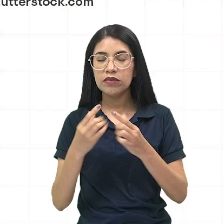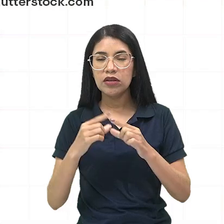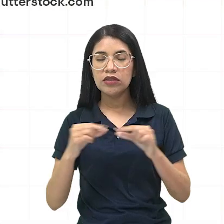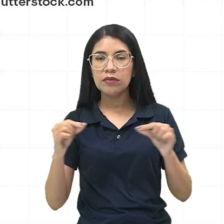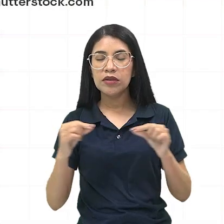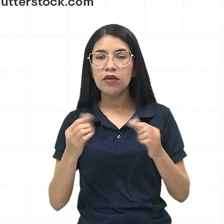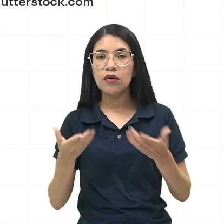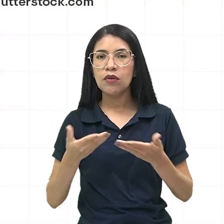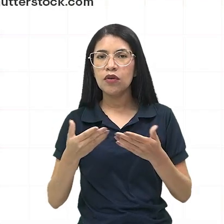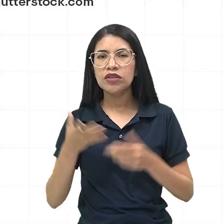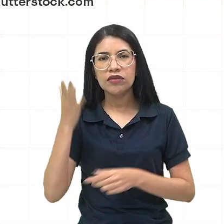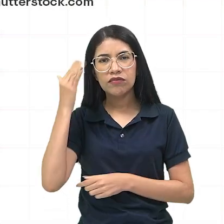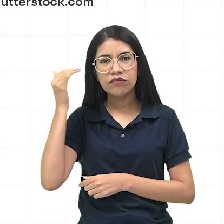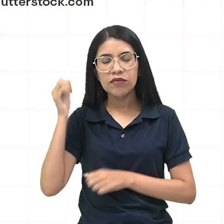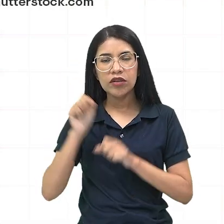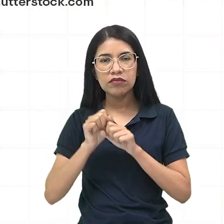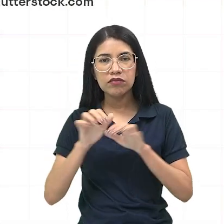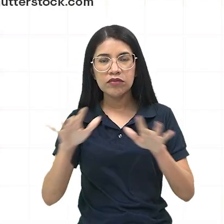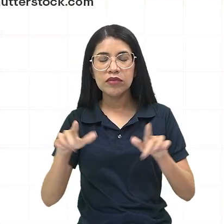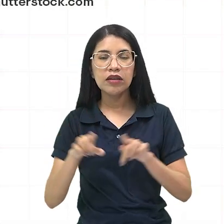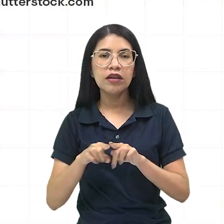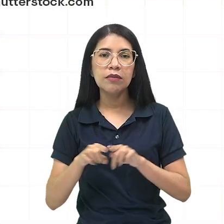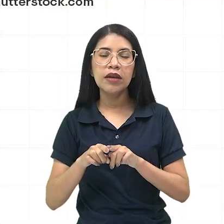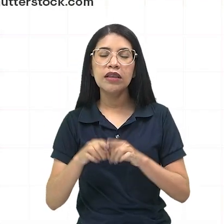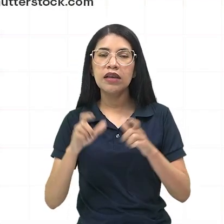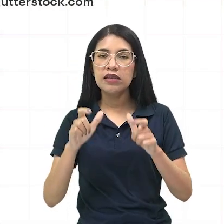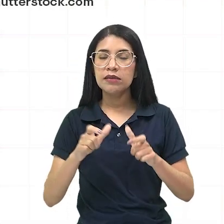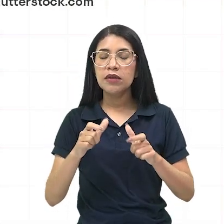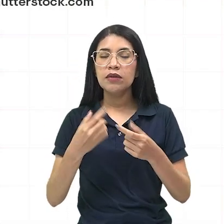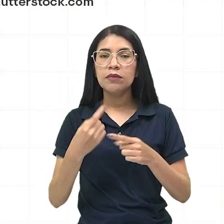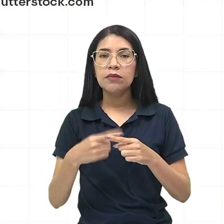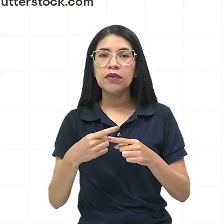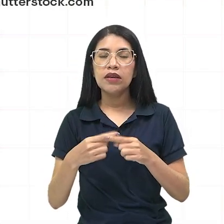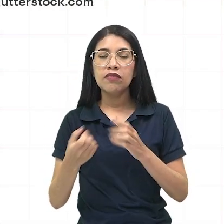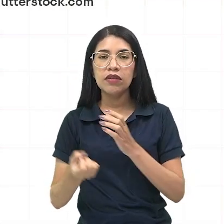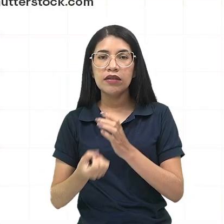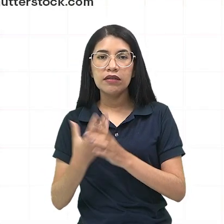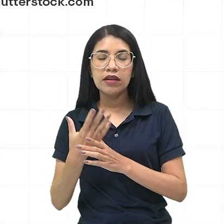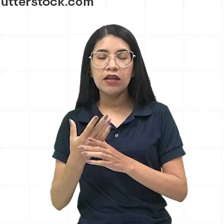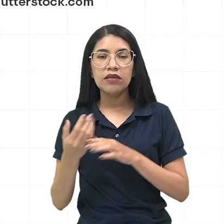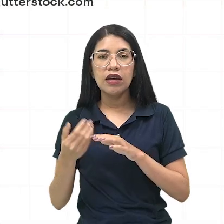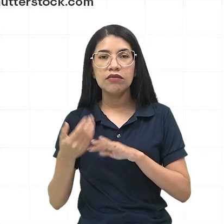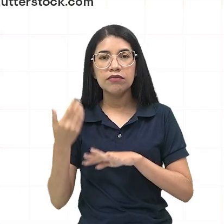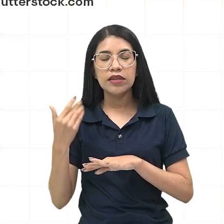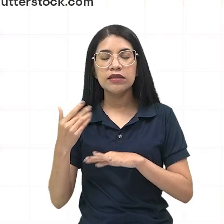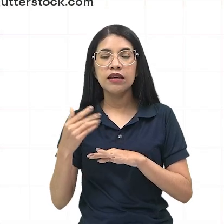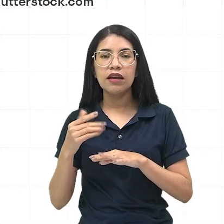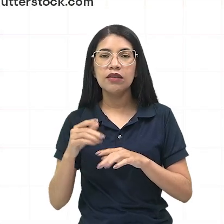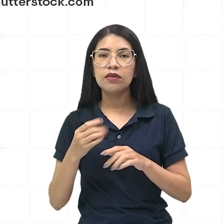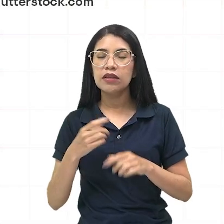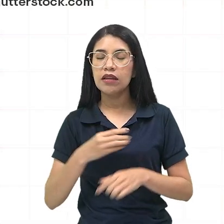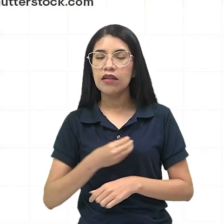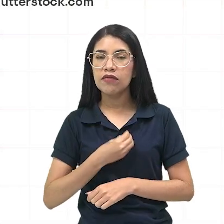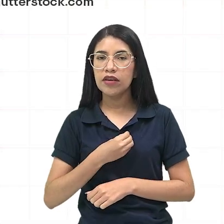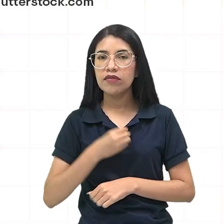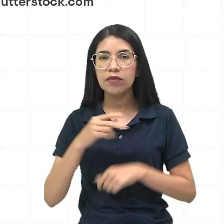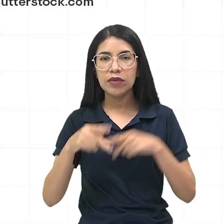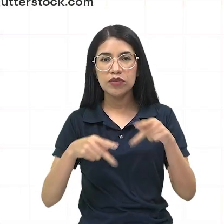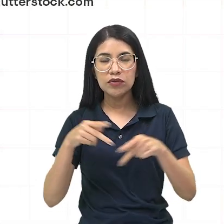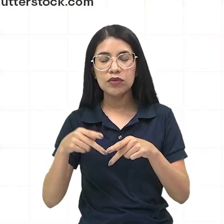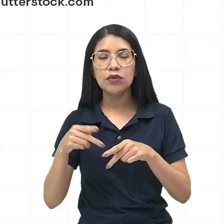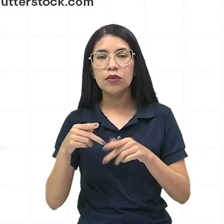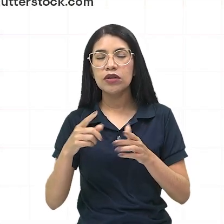né, popularizou bastante o bairro da Liberdade devido a essa origem, da presença. E até hoje, né, ainda tem